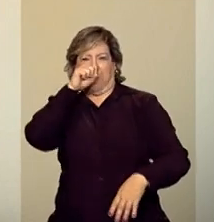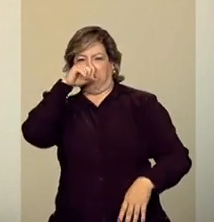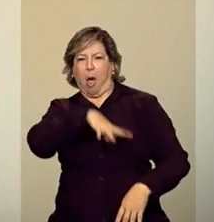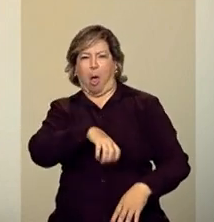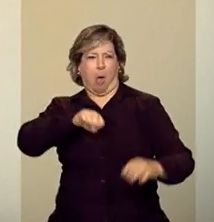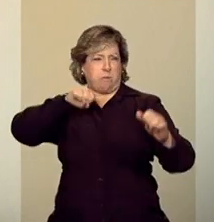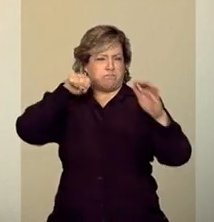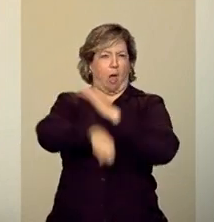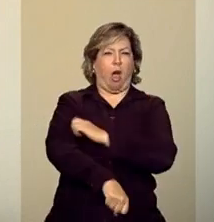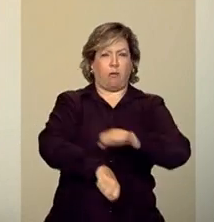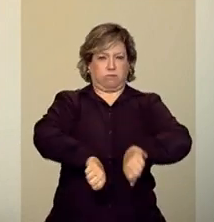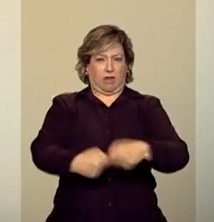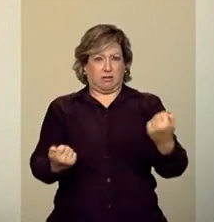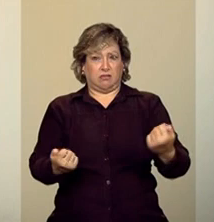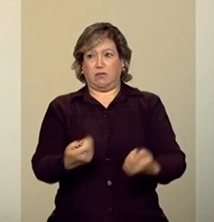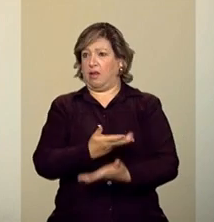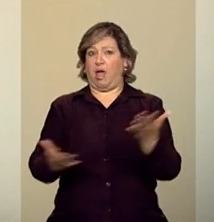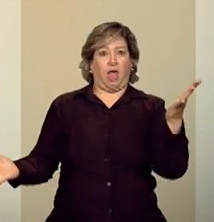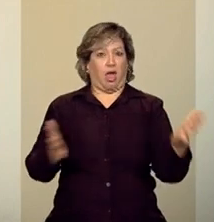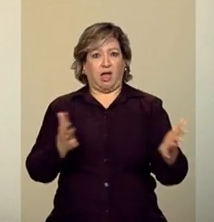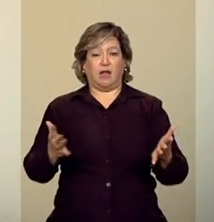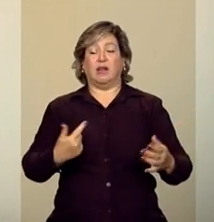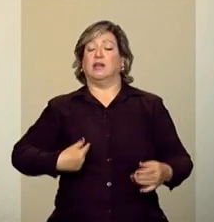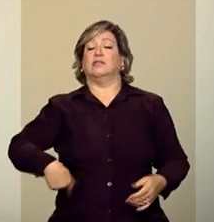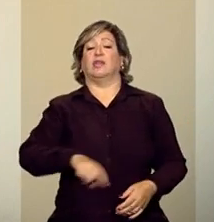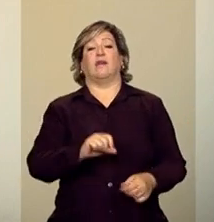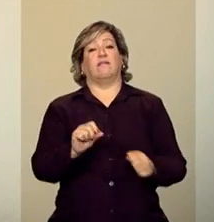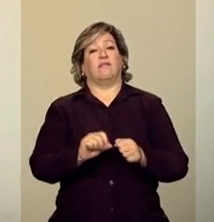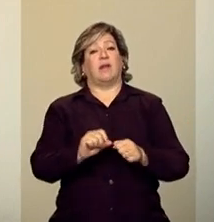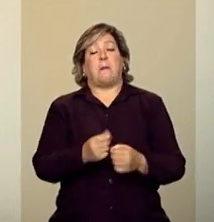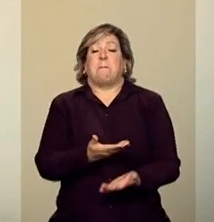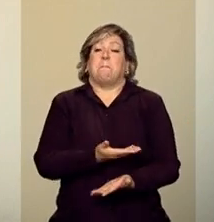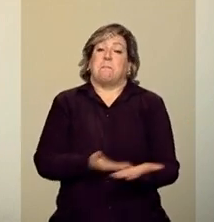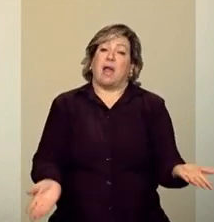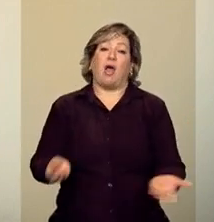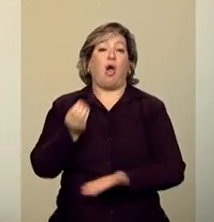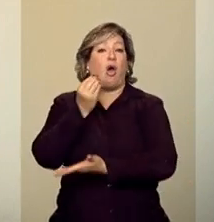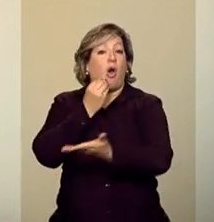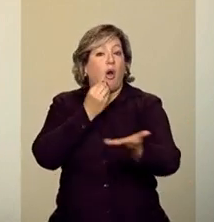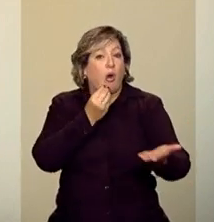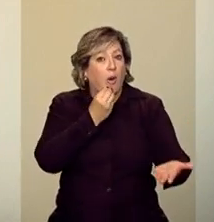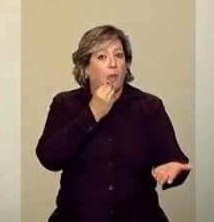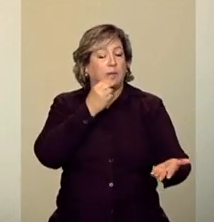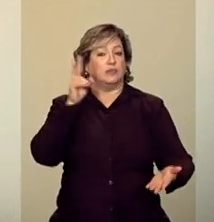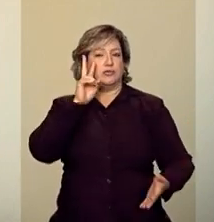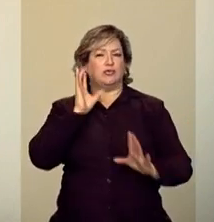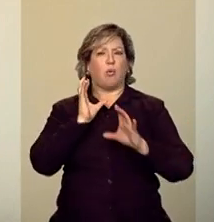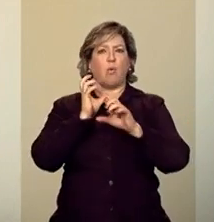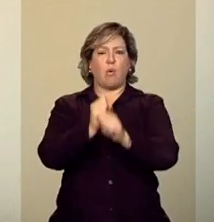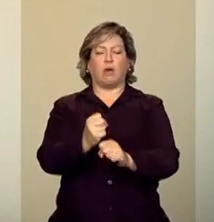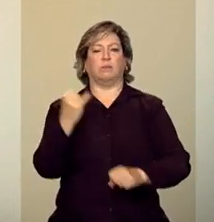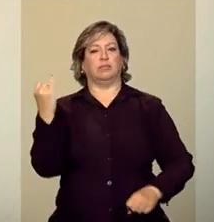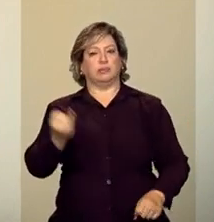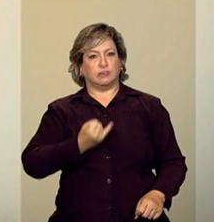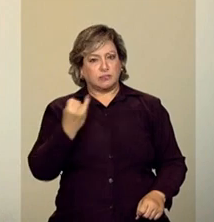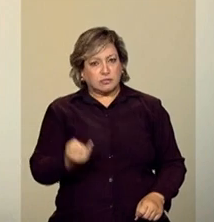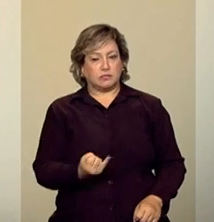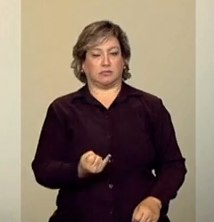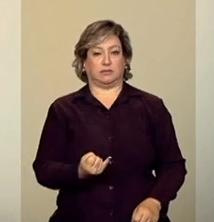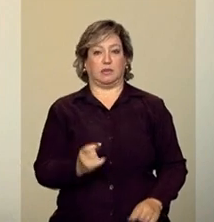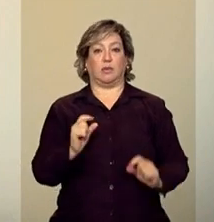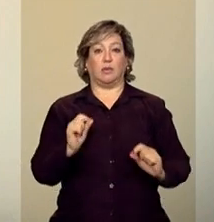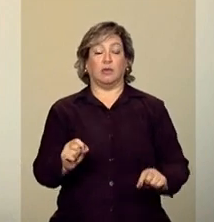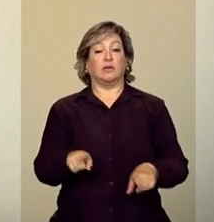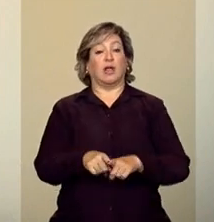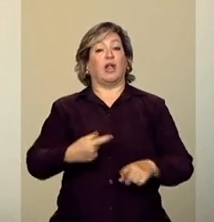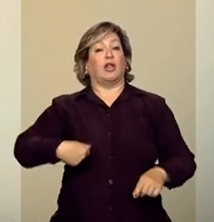rumo, estaremos não apenas desperdiçando uma grande oportunidade histórica, como também